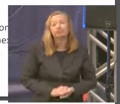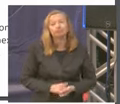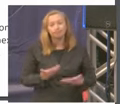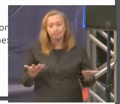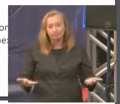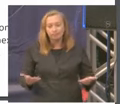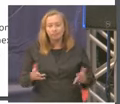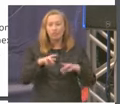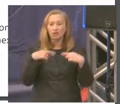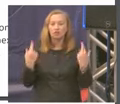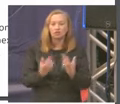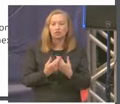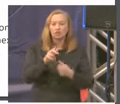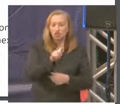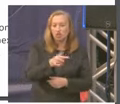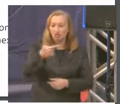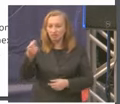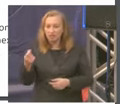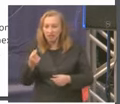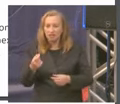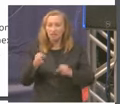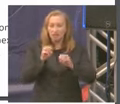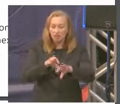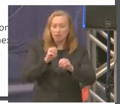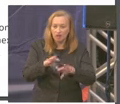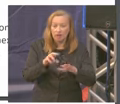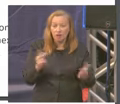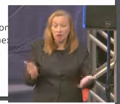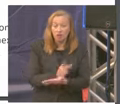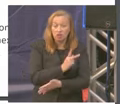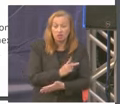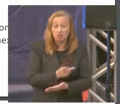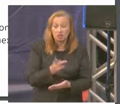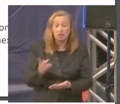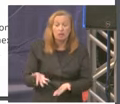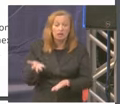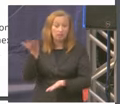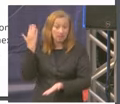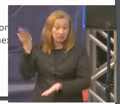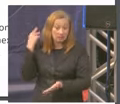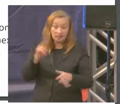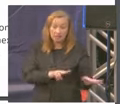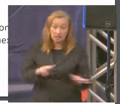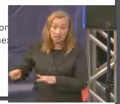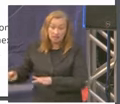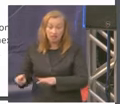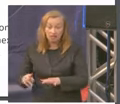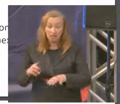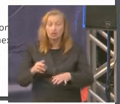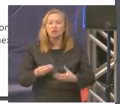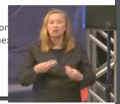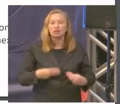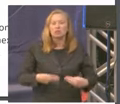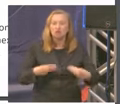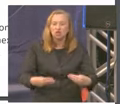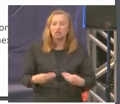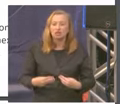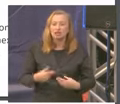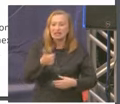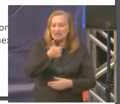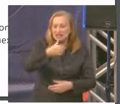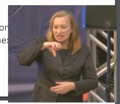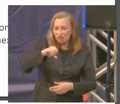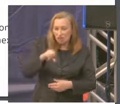A reunião do G20 de educação aconteceu semana passada. Os ministros de educação se reuniram, né? A lógica do G20 são 19, não são 20 países, são